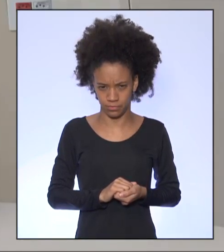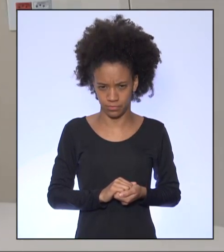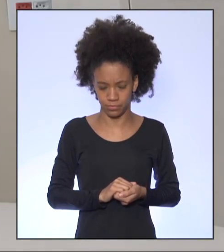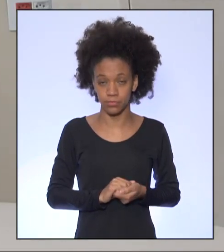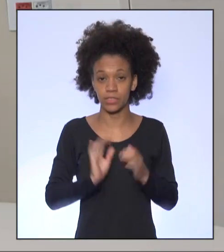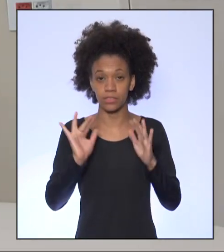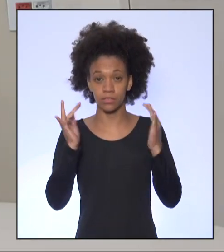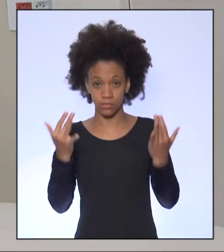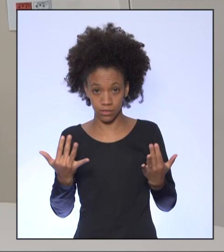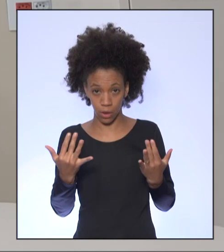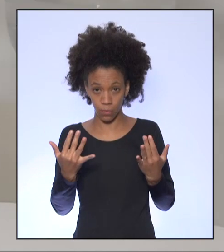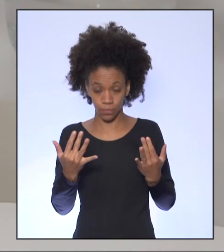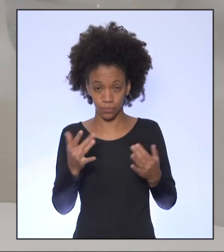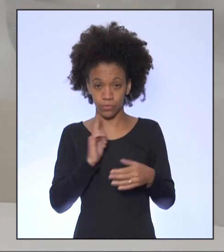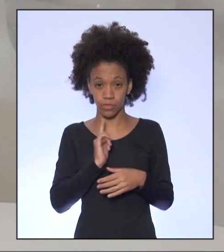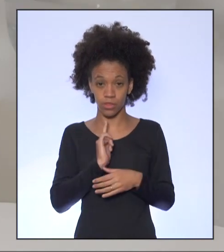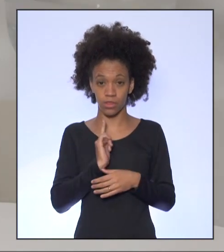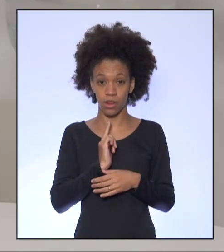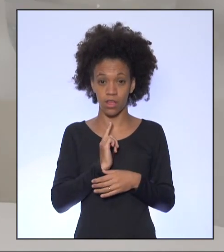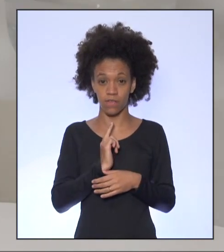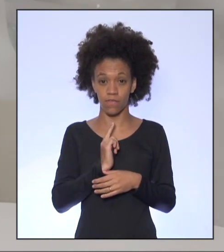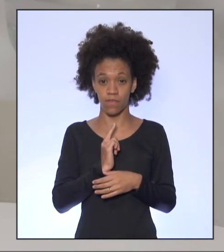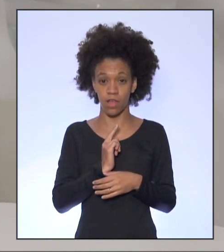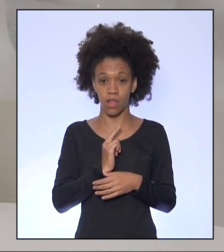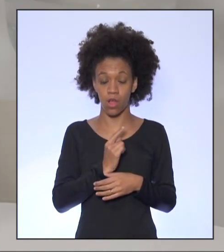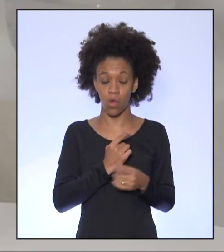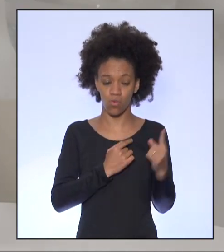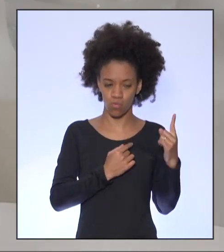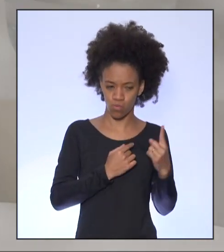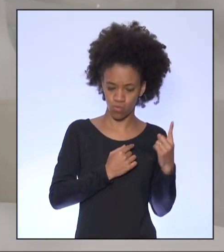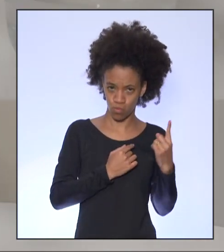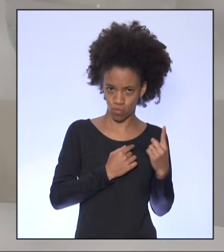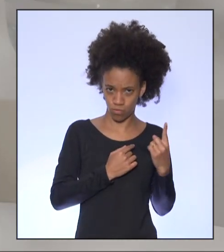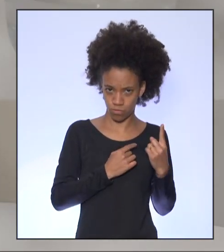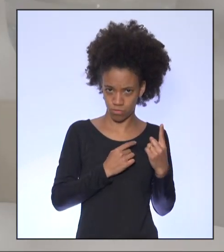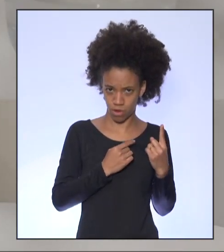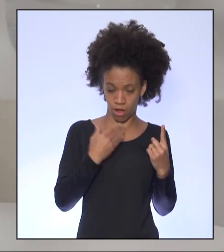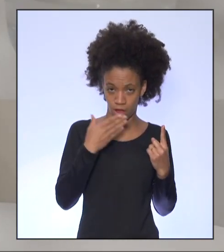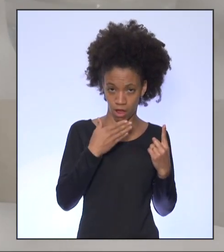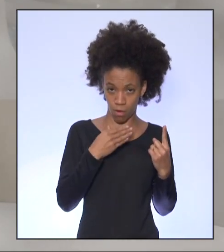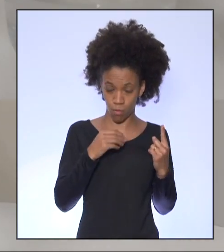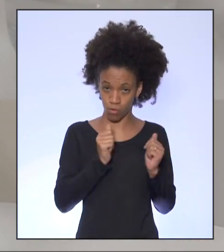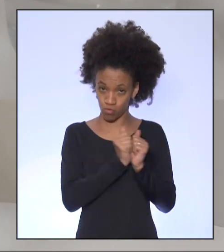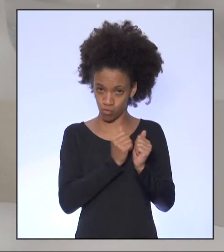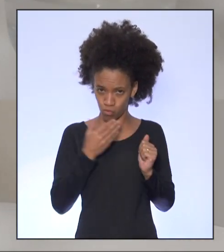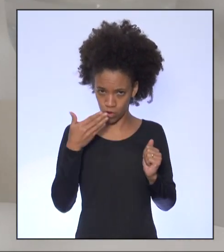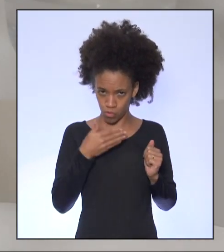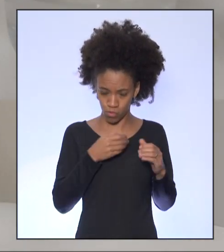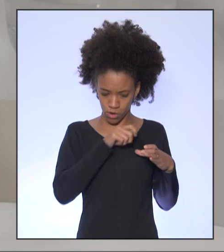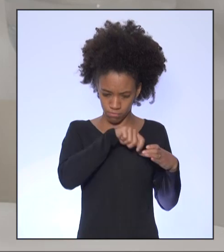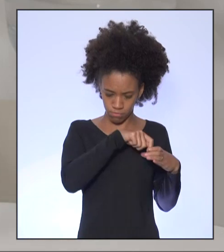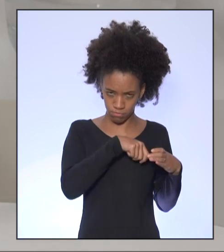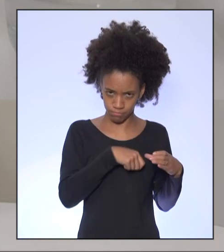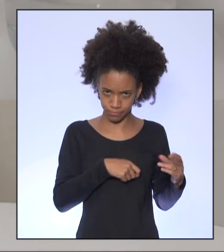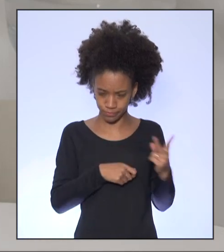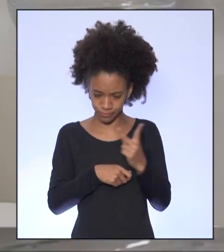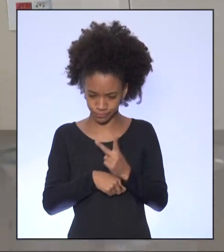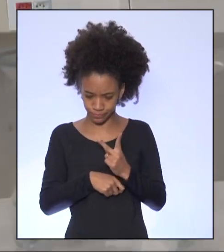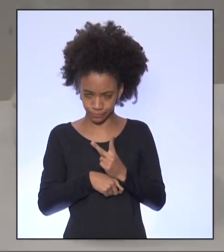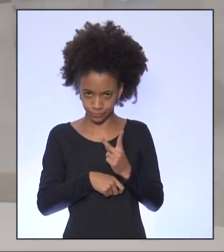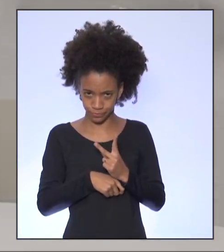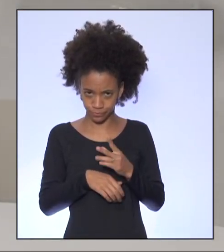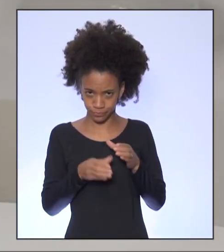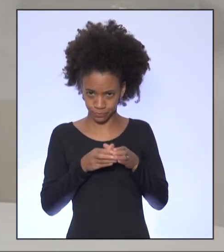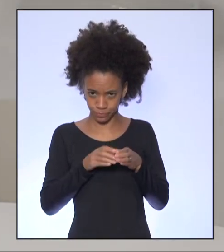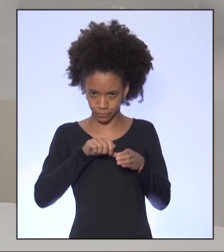Então, nós tivemos aqui nossa solução 1, água e açúcar. Nossa solução 2,